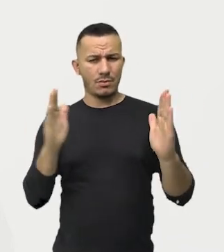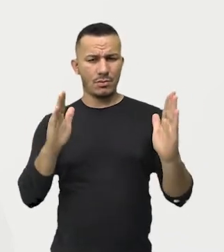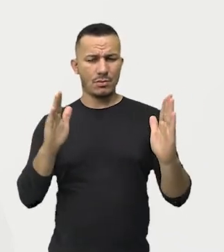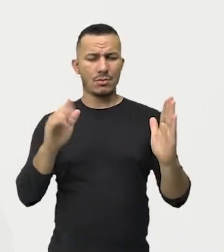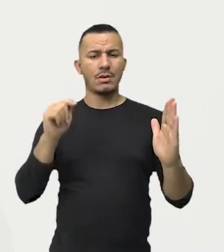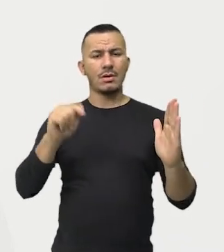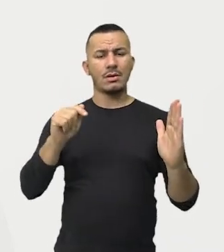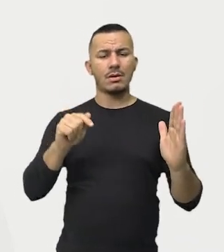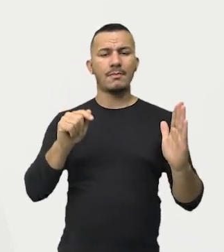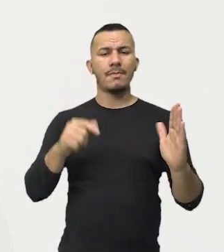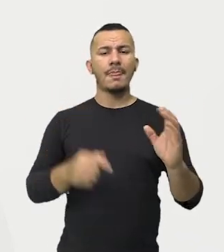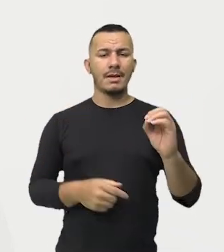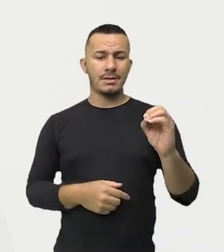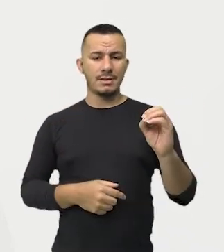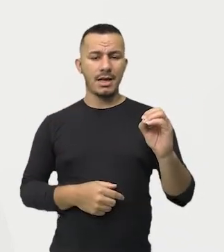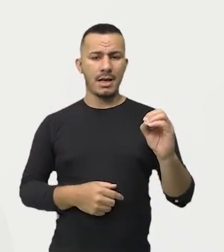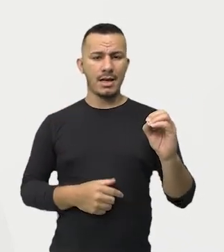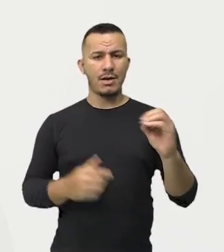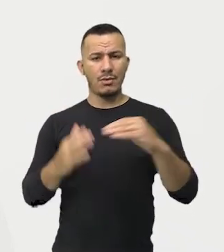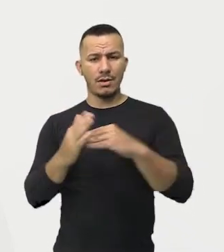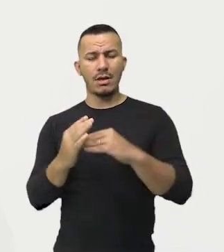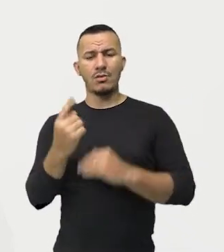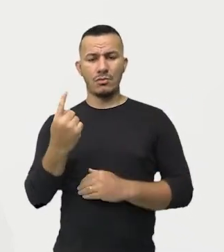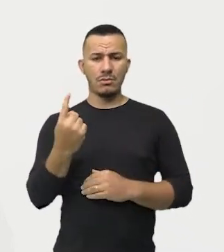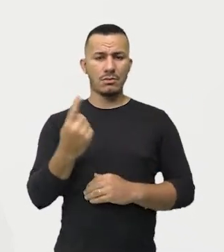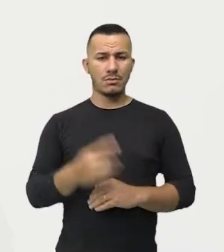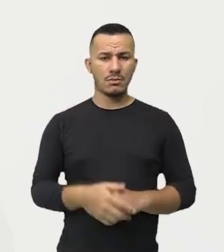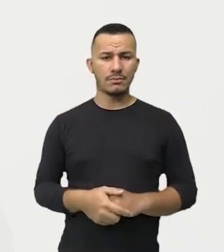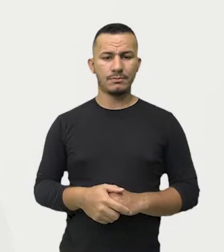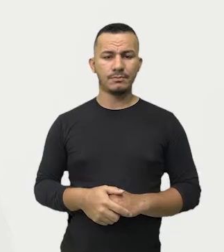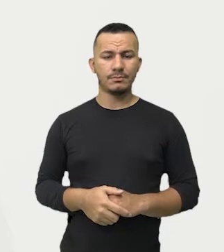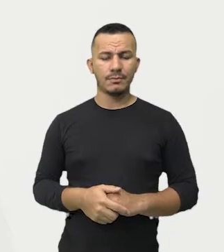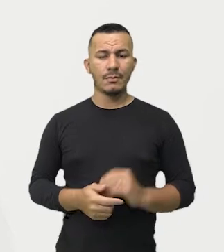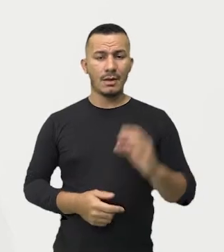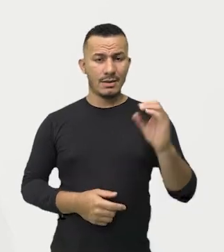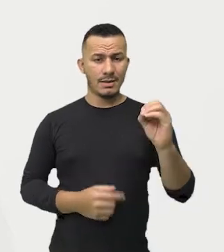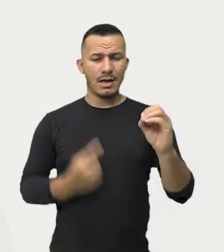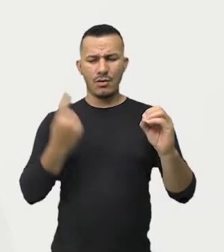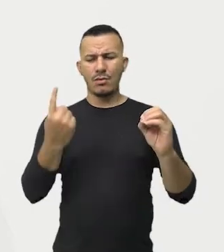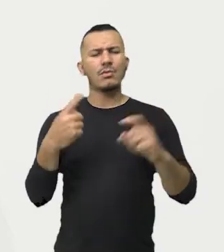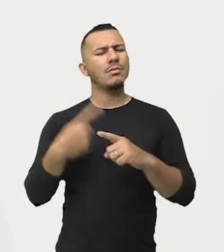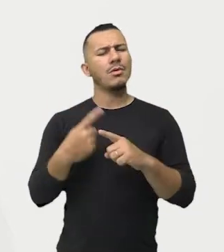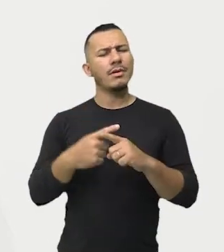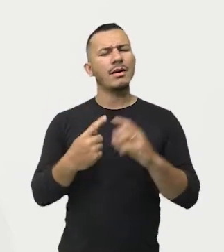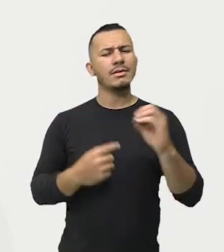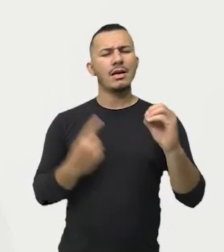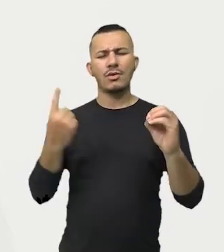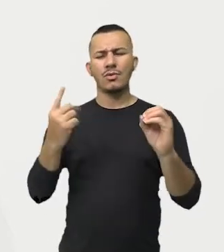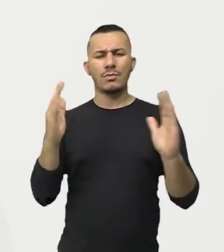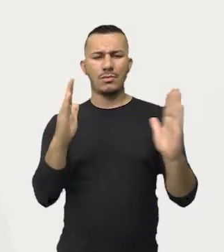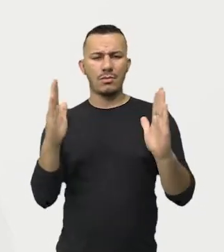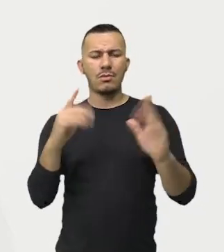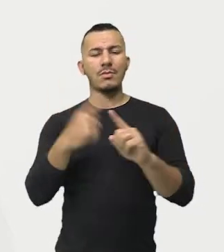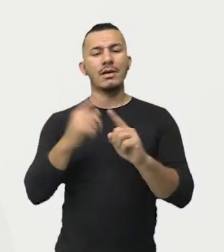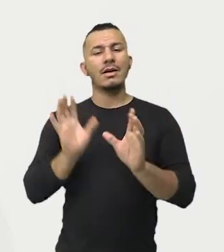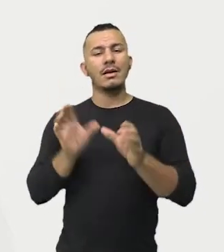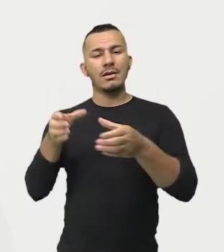no intervalo entre 0 e 1, pessoal. Entre 0 e 1. Por que entre 0 e 1? Porque ela